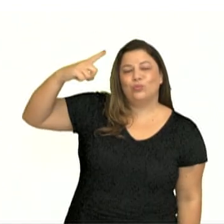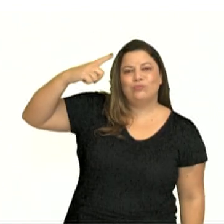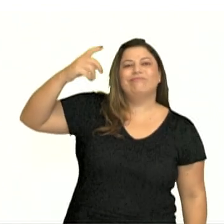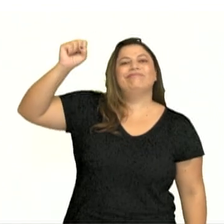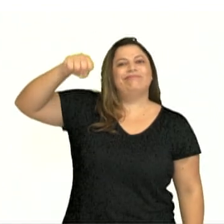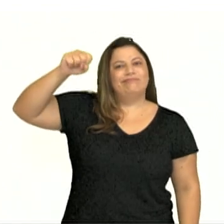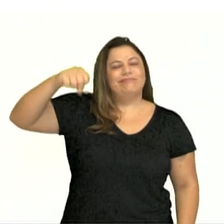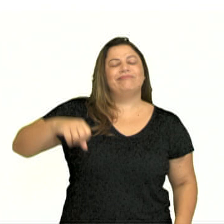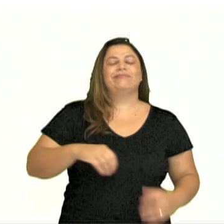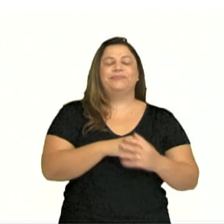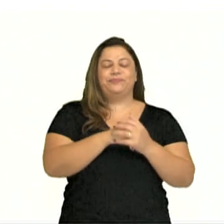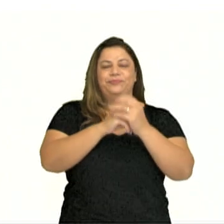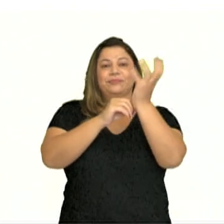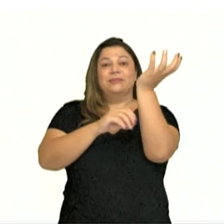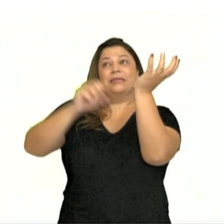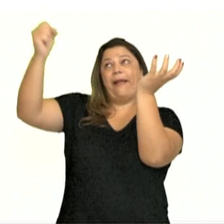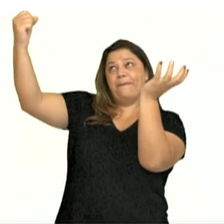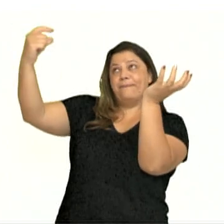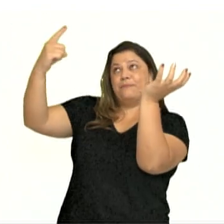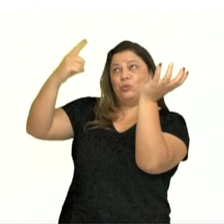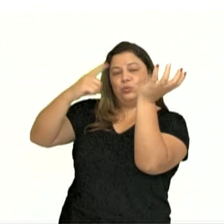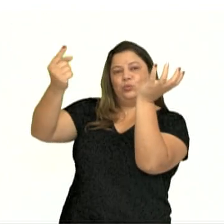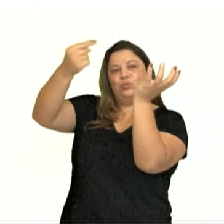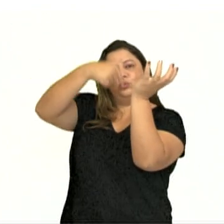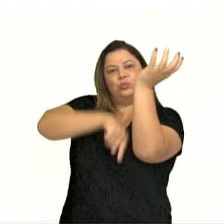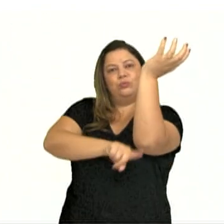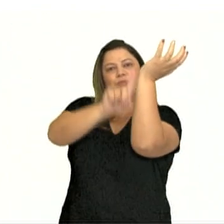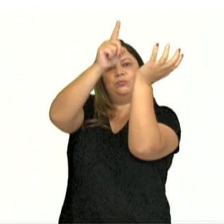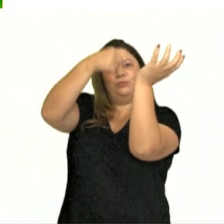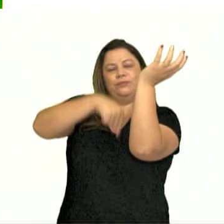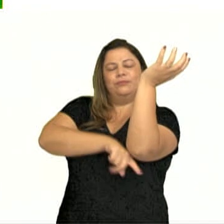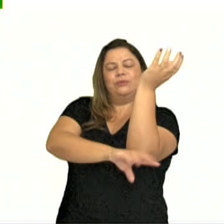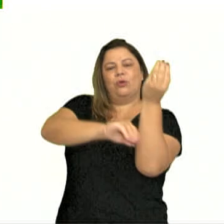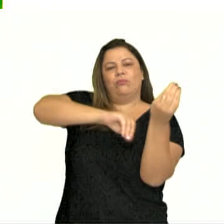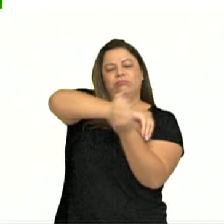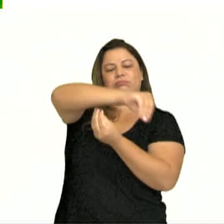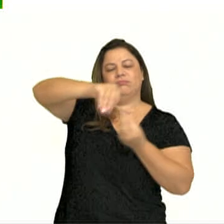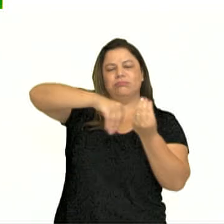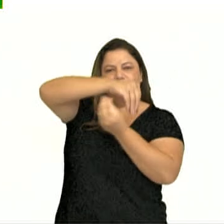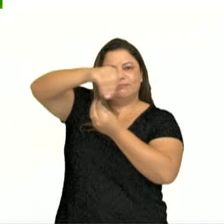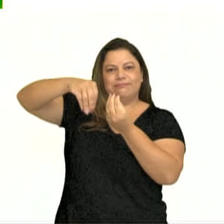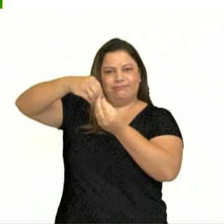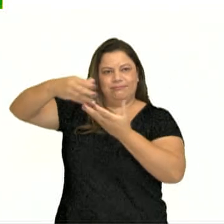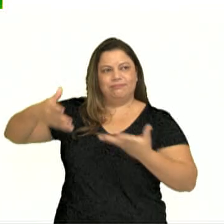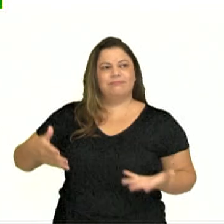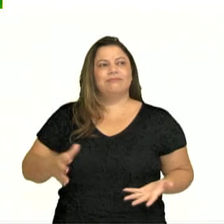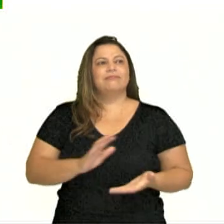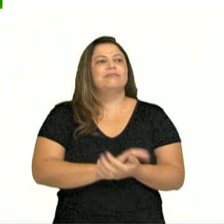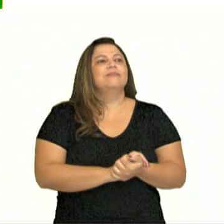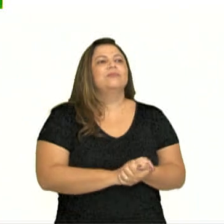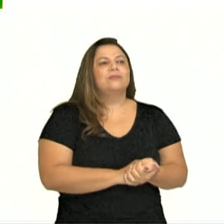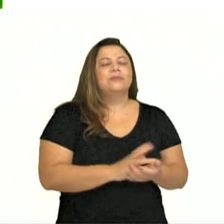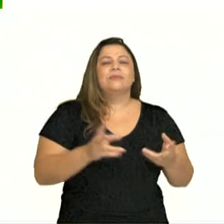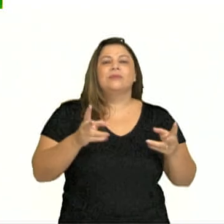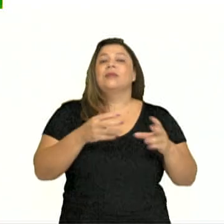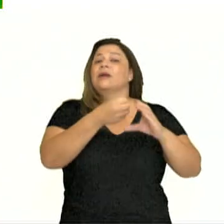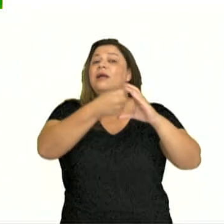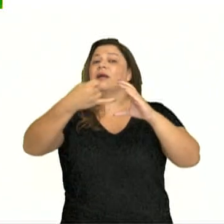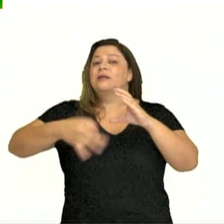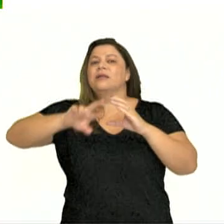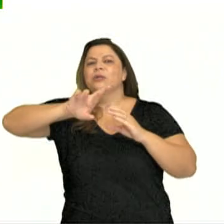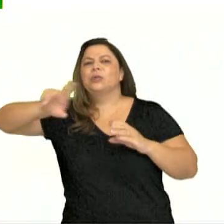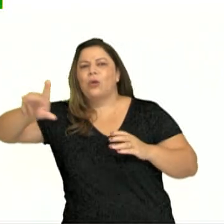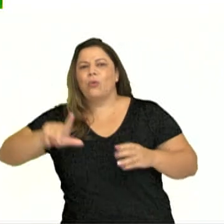fotossíntese depende da luminosidade para que ocorra. Aqui, nós temos uma outra característica das